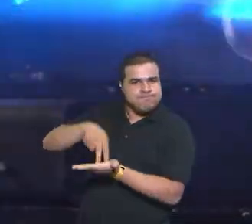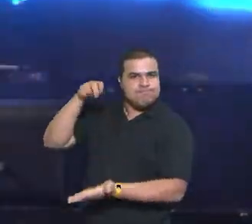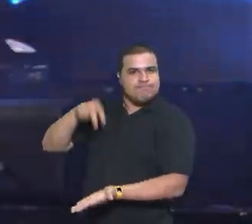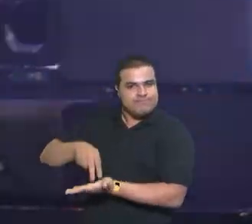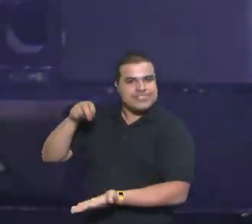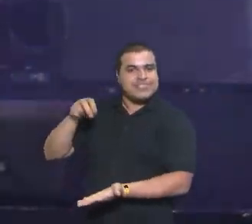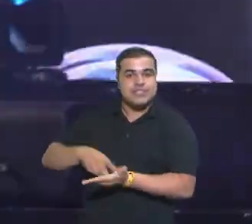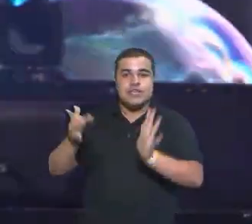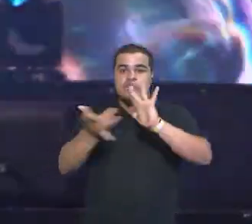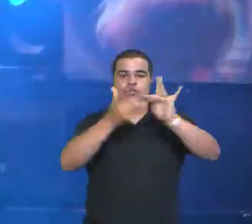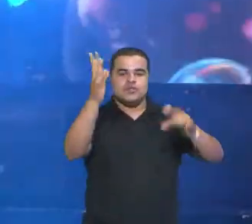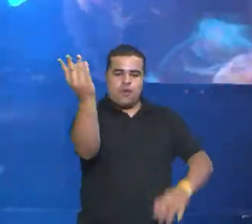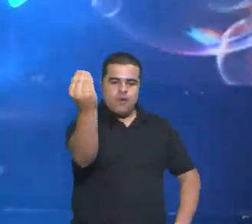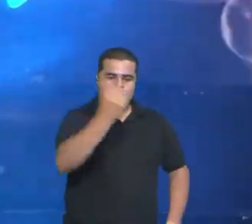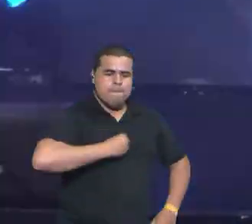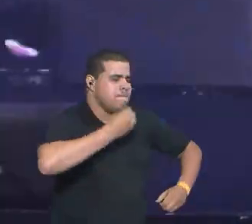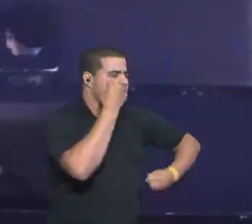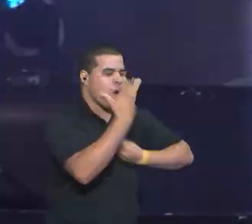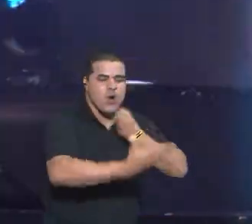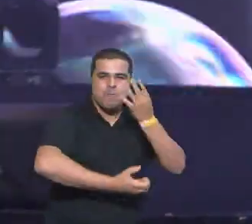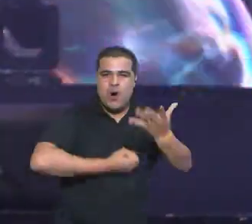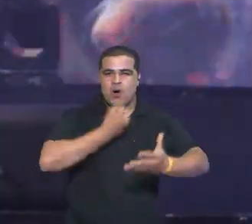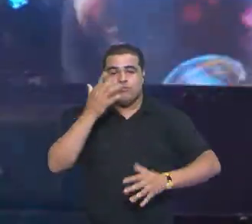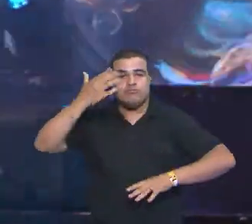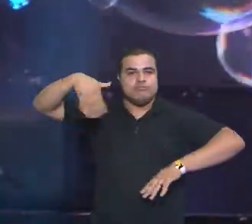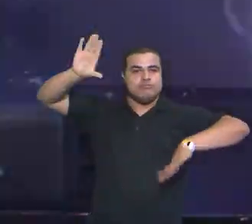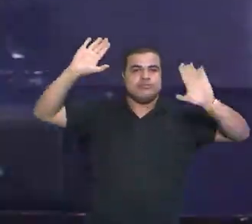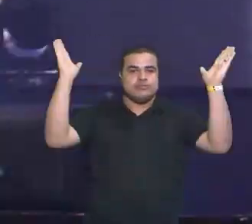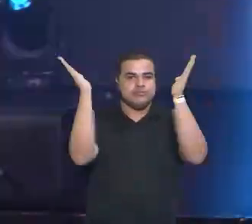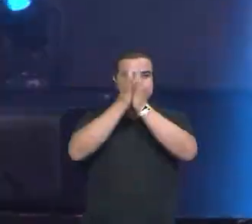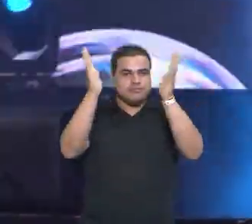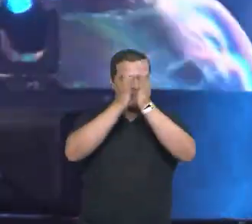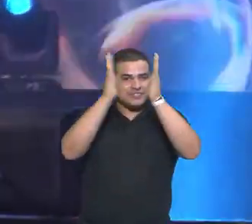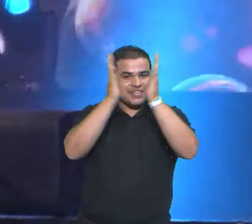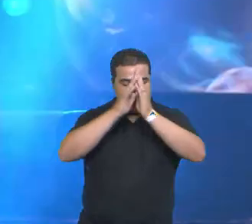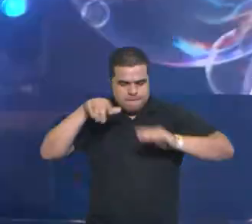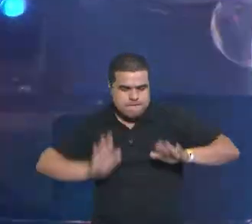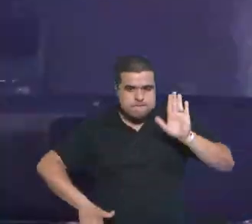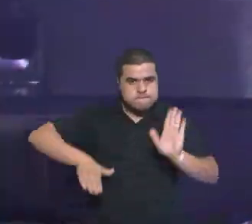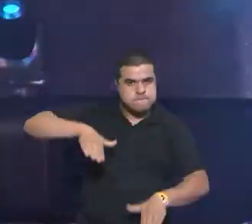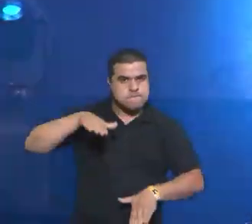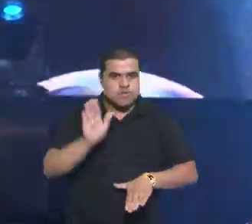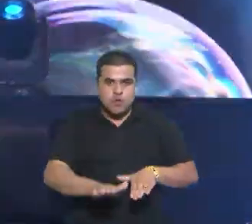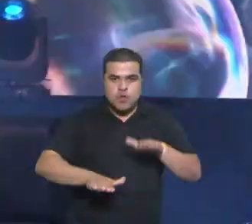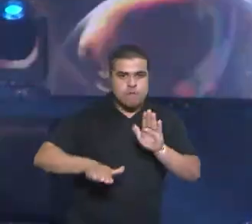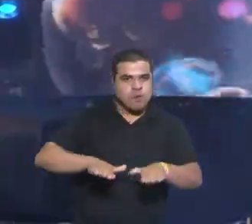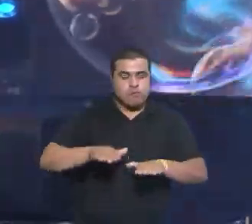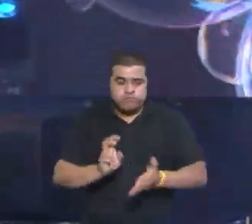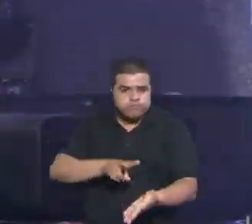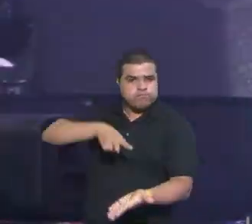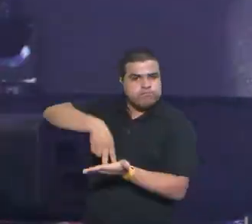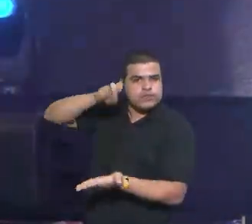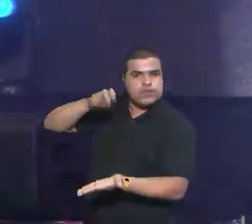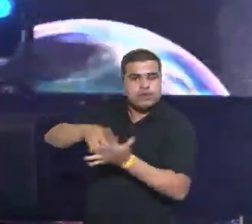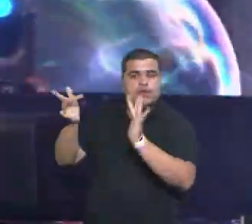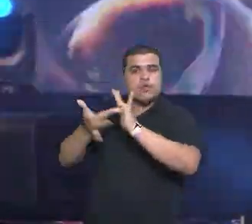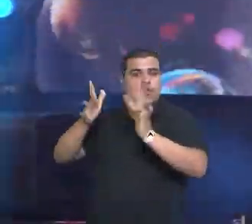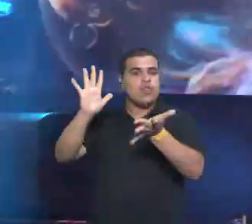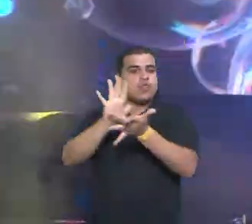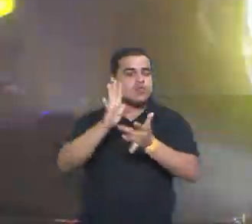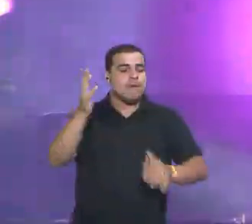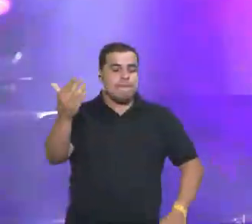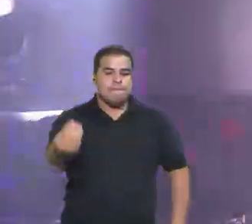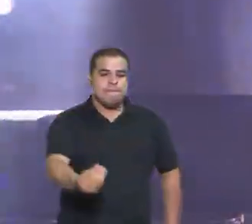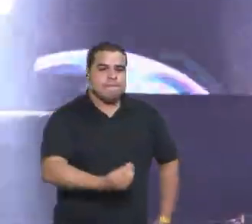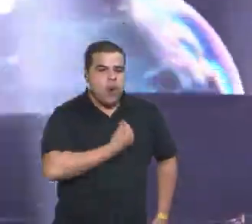pula pula pula que Jesus é muito bom bate com as mão S pula pula pula quer